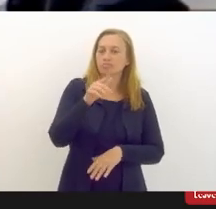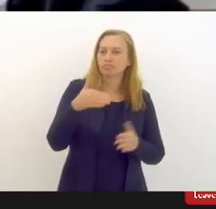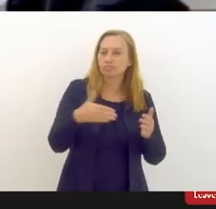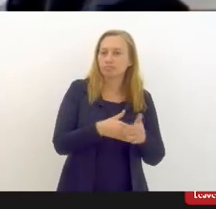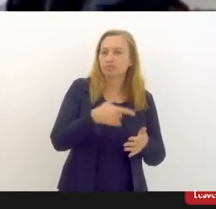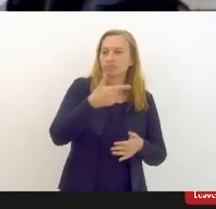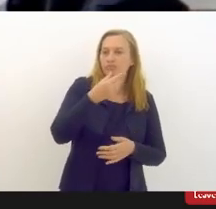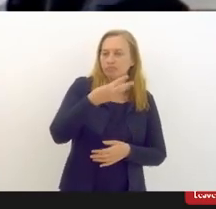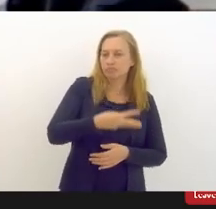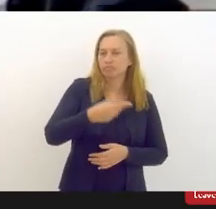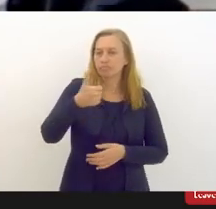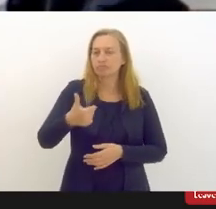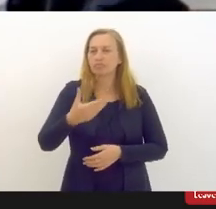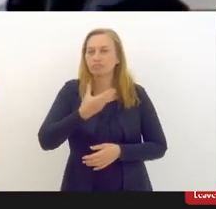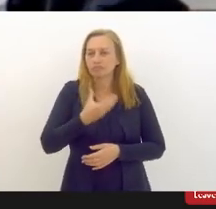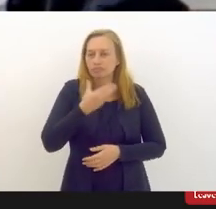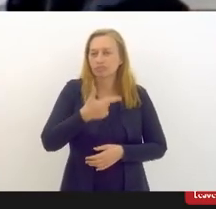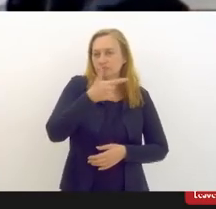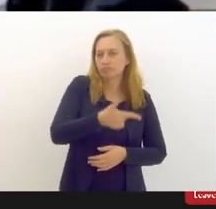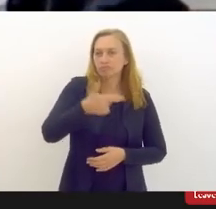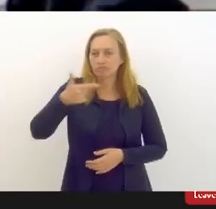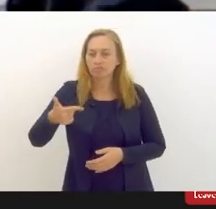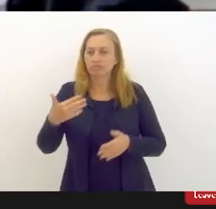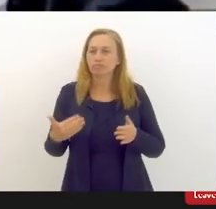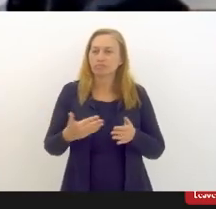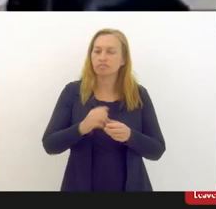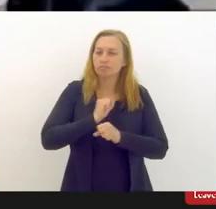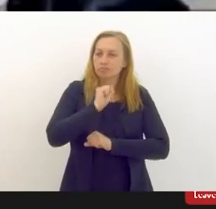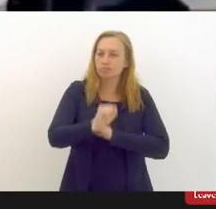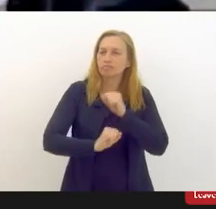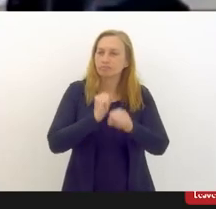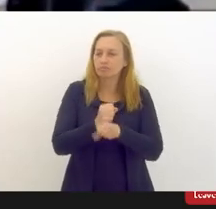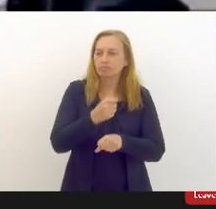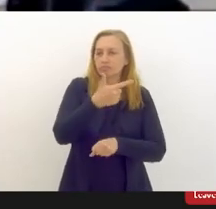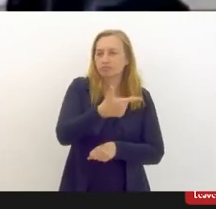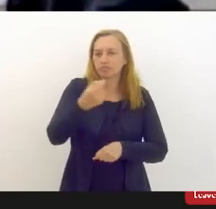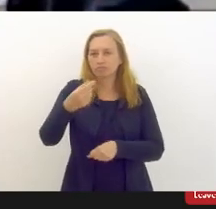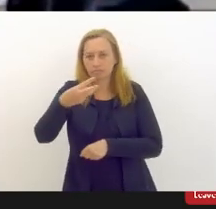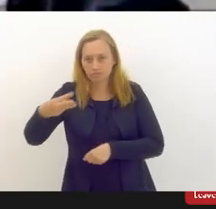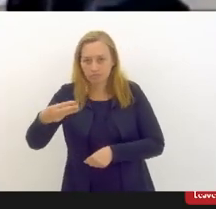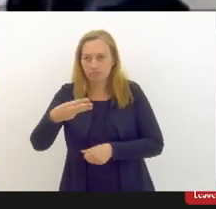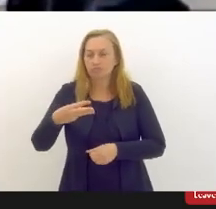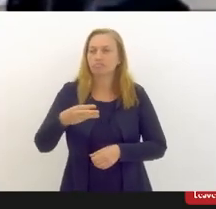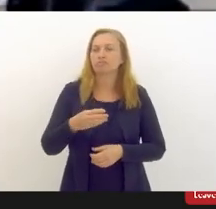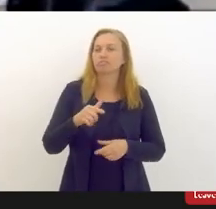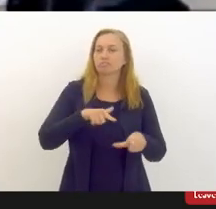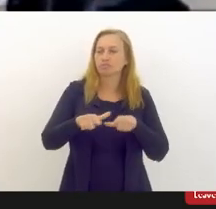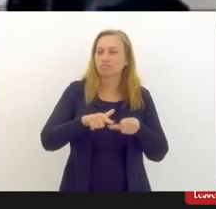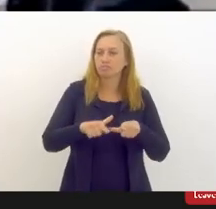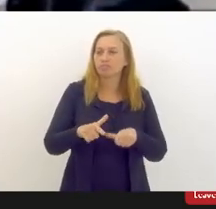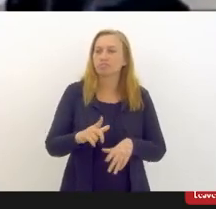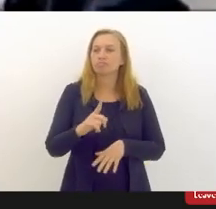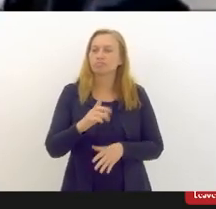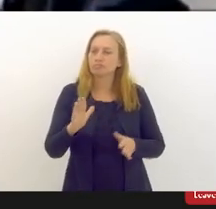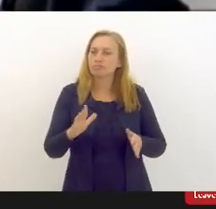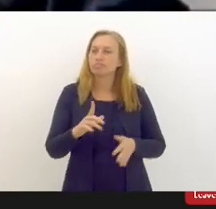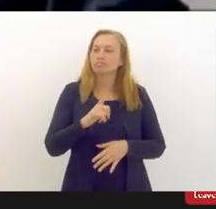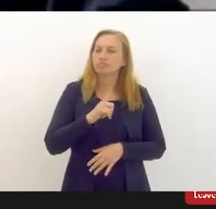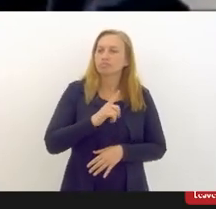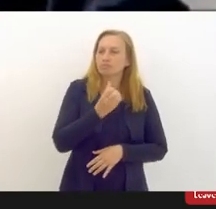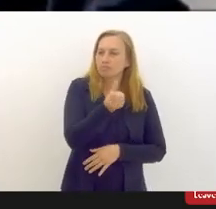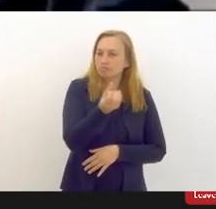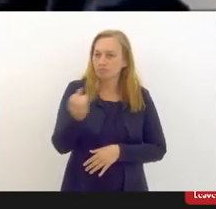de 2022, já para o ano letivo de 2023. Nós temos os 600